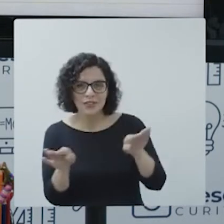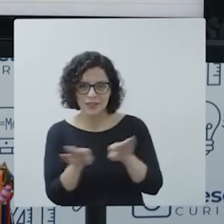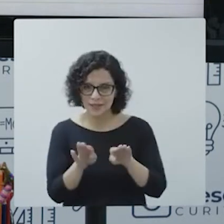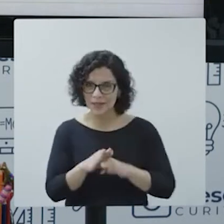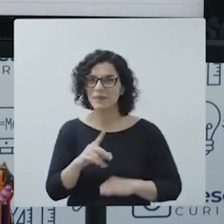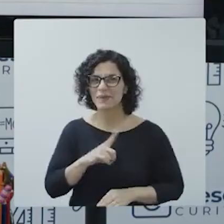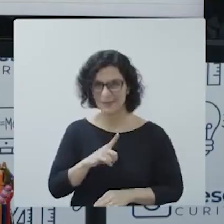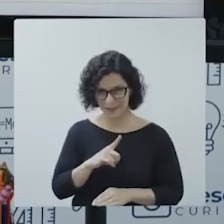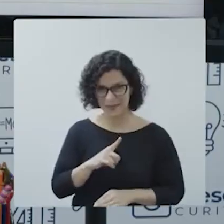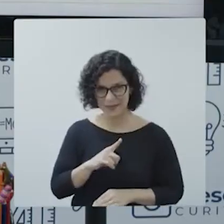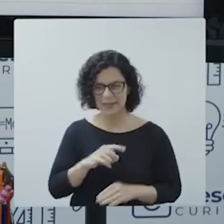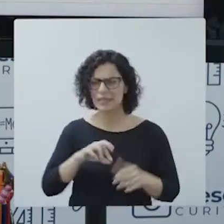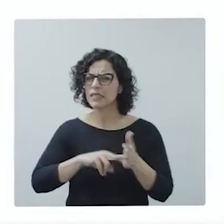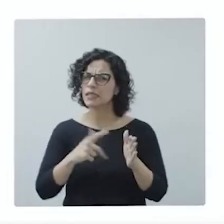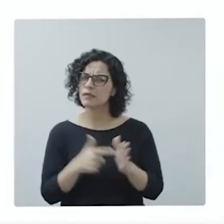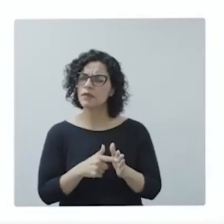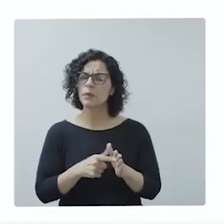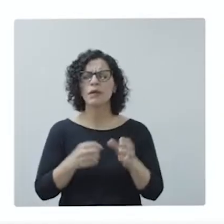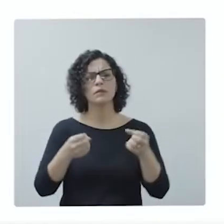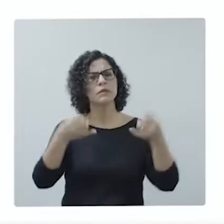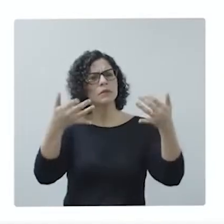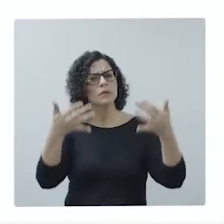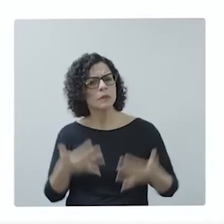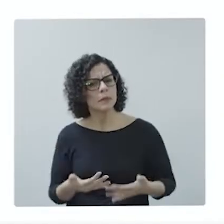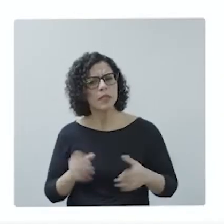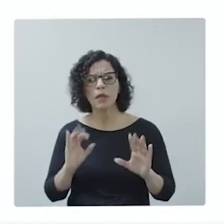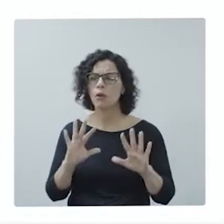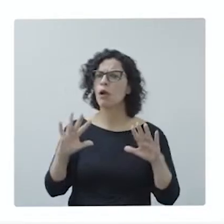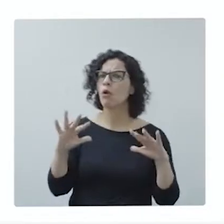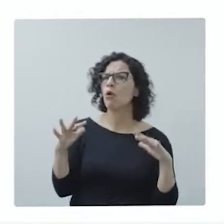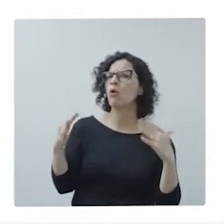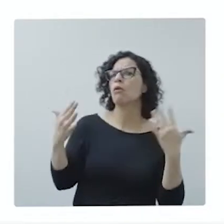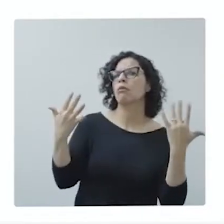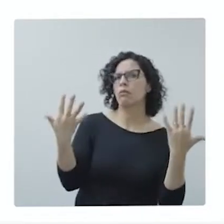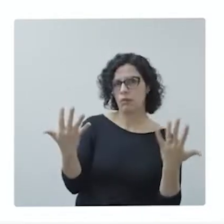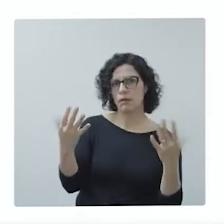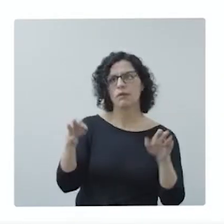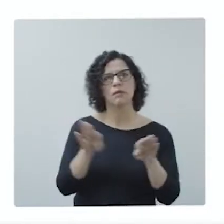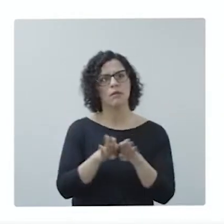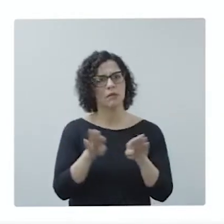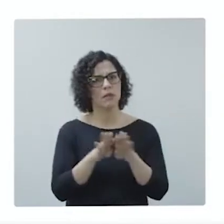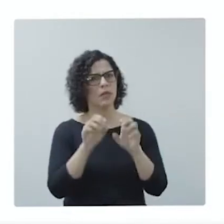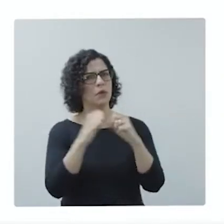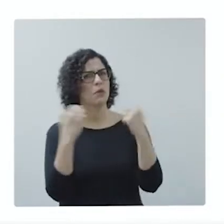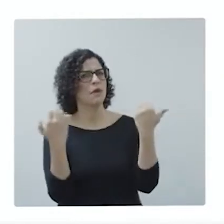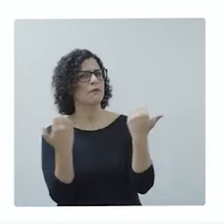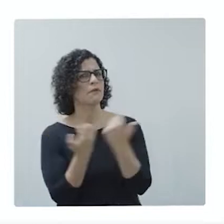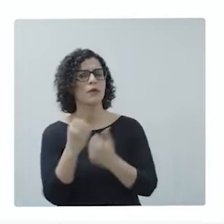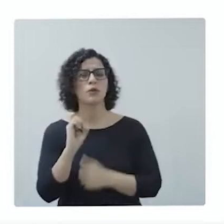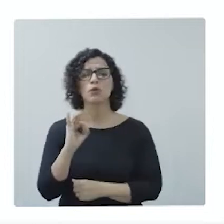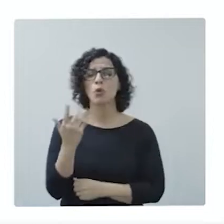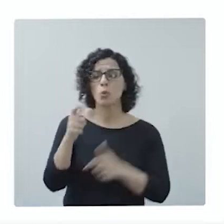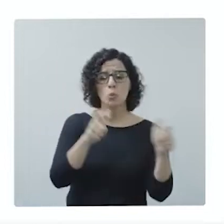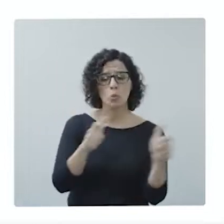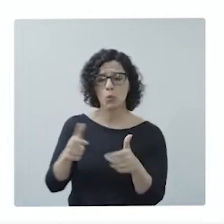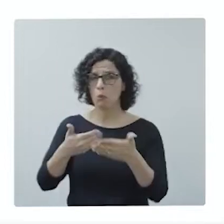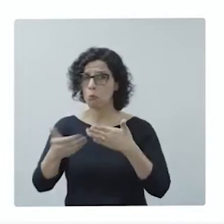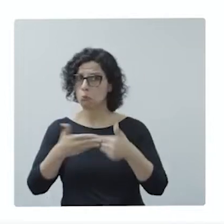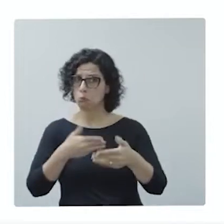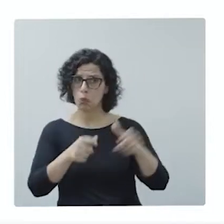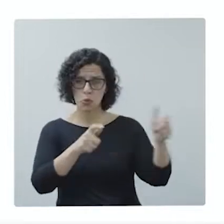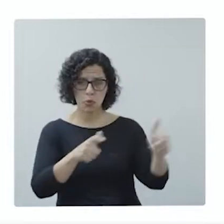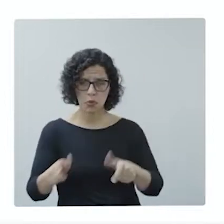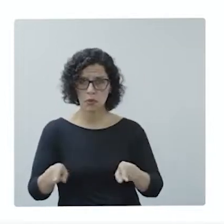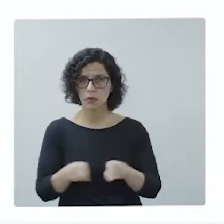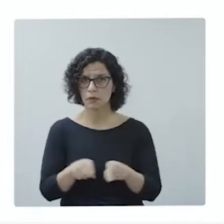uma informação, um fato, um evento, um acontecimento ocorrido em algum